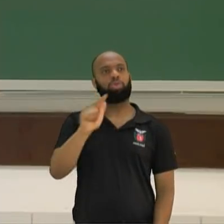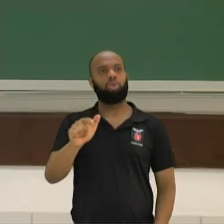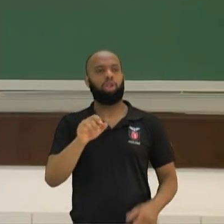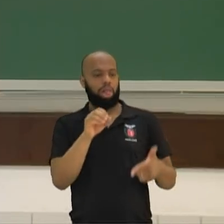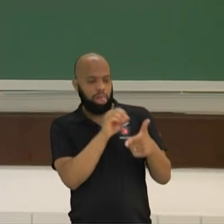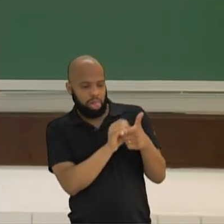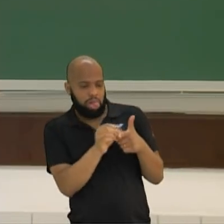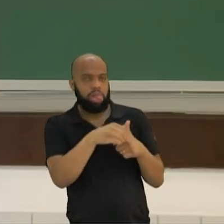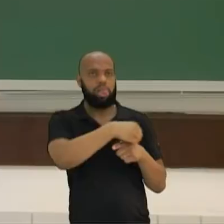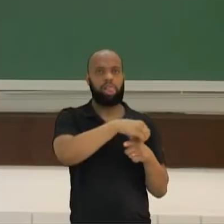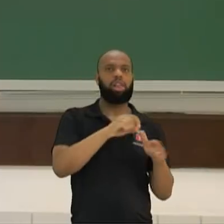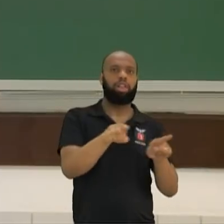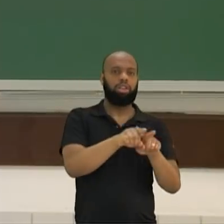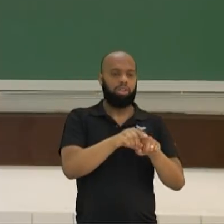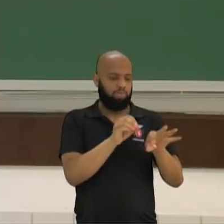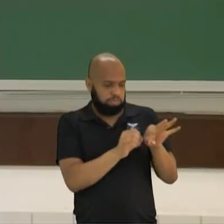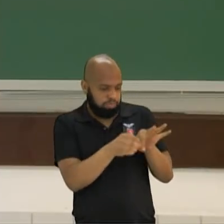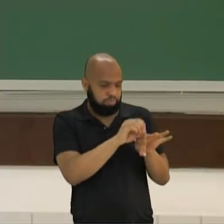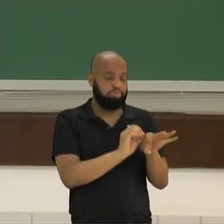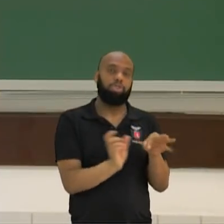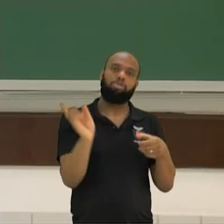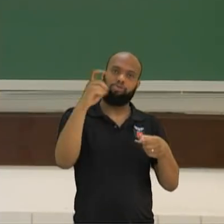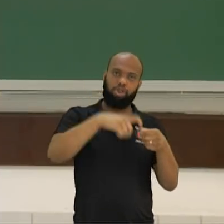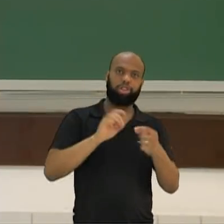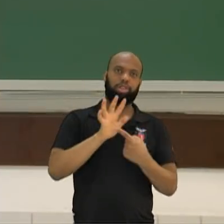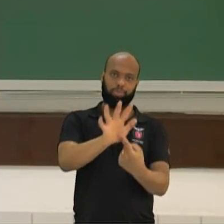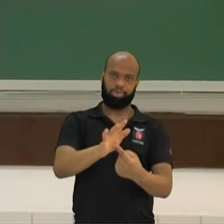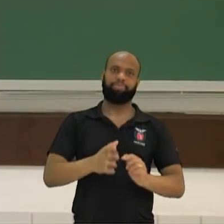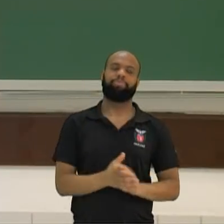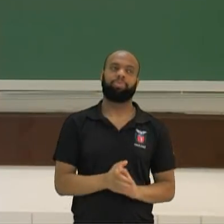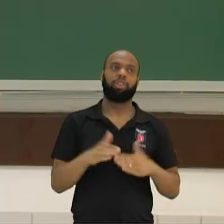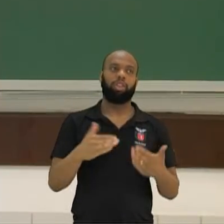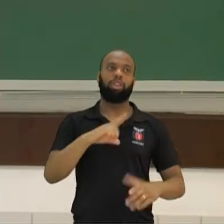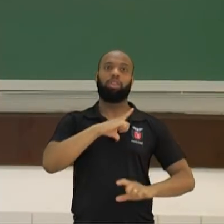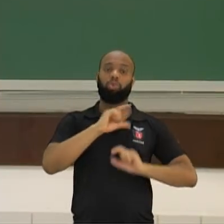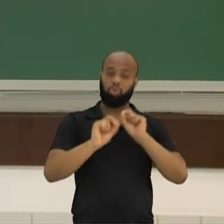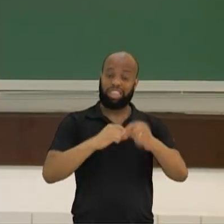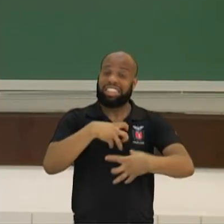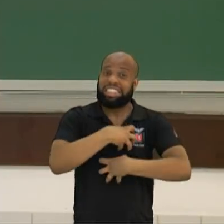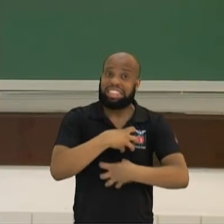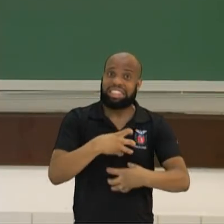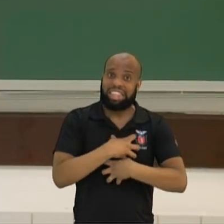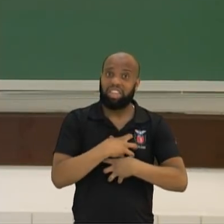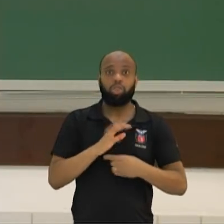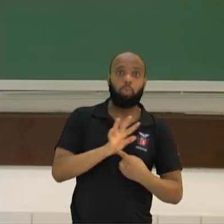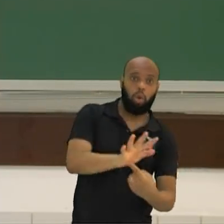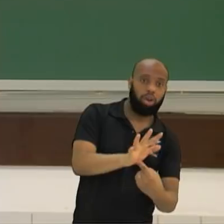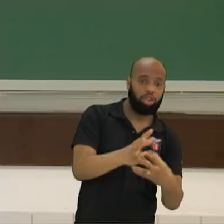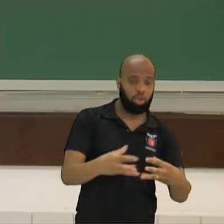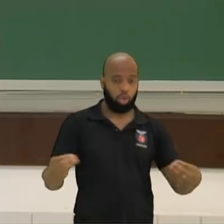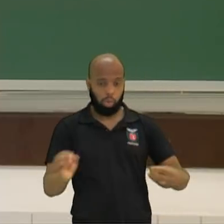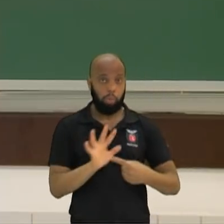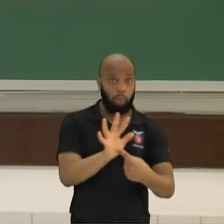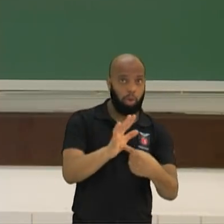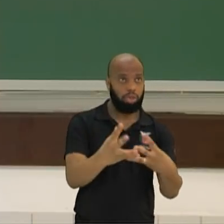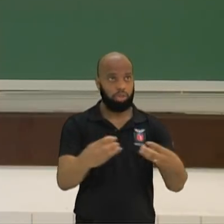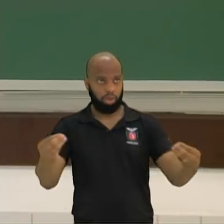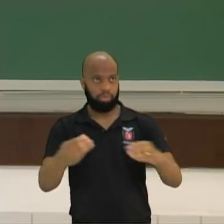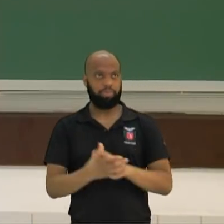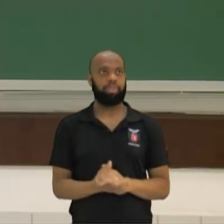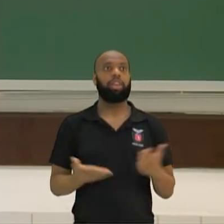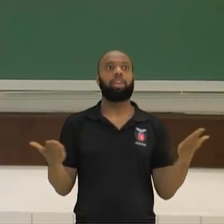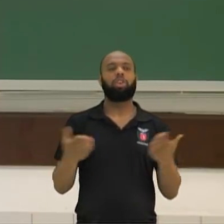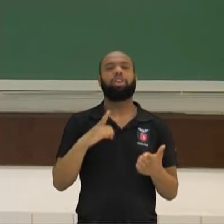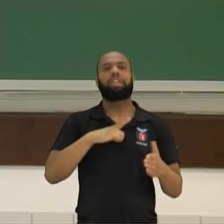bolhas, aquelas pequenas bolhas voltam a aparecer. Então, os sintomas vão e vêm dessa doença, tá?